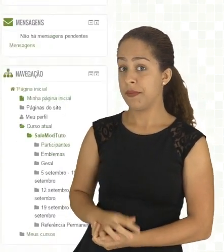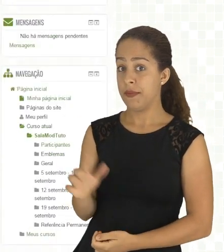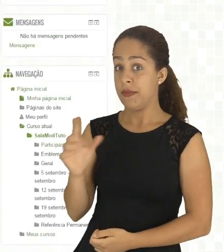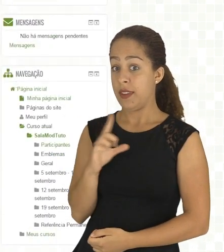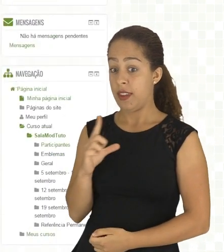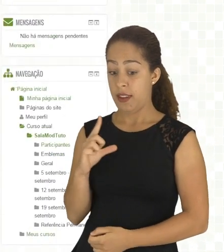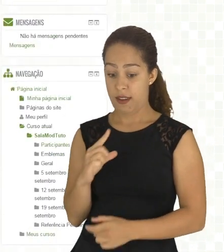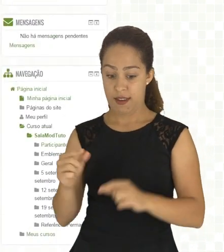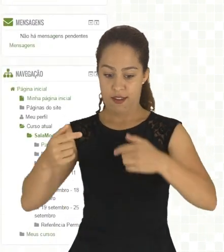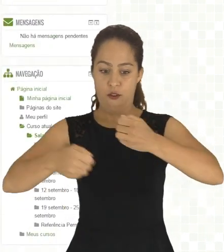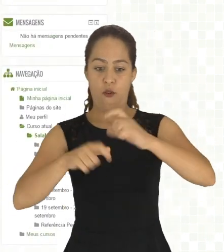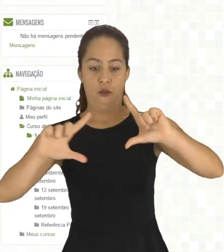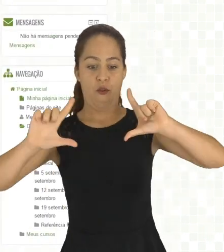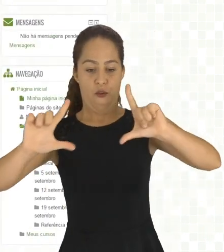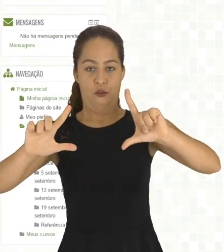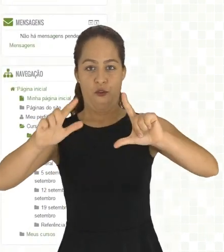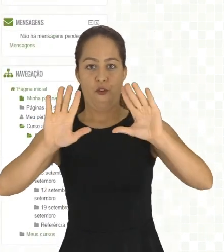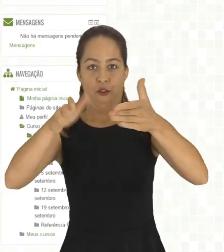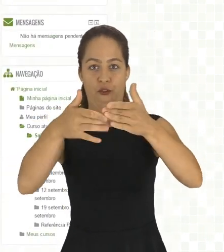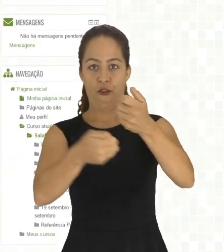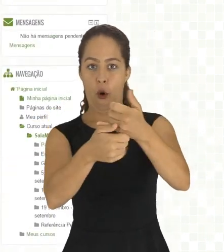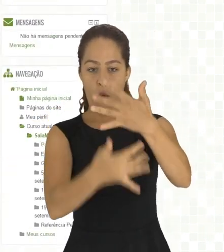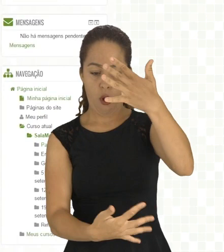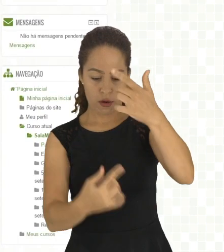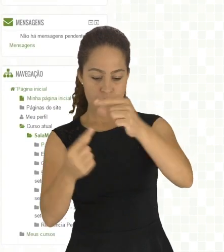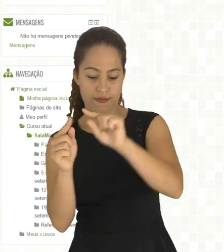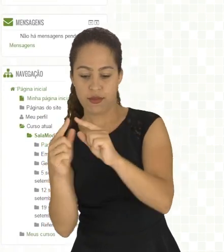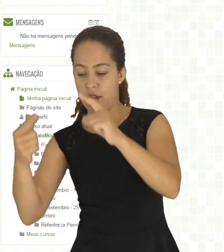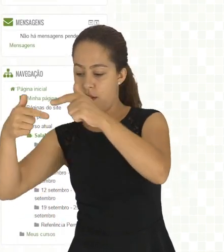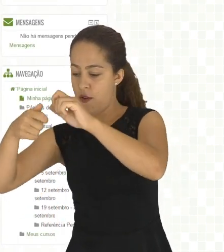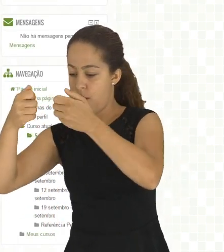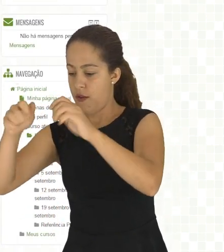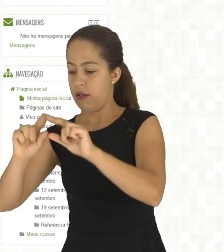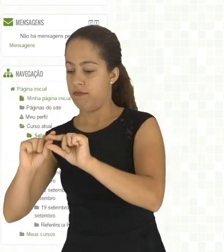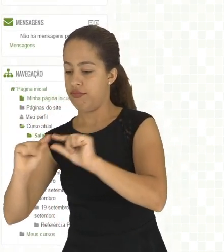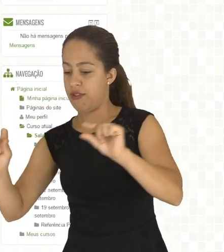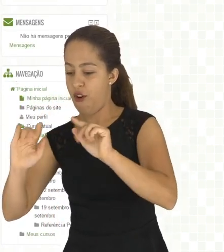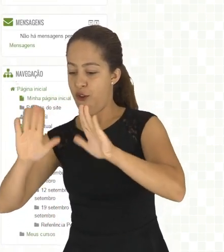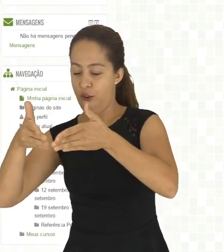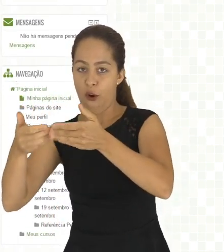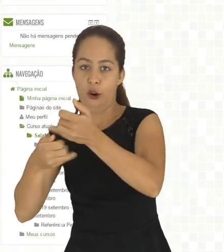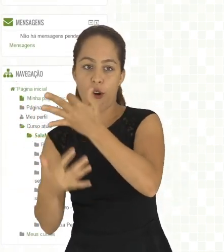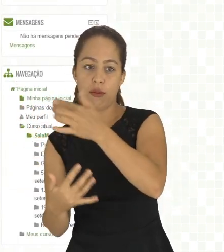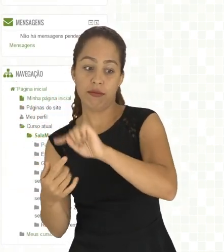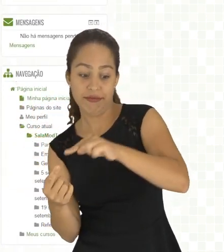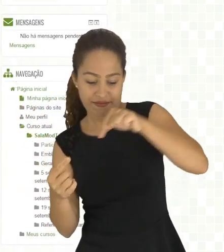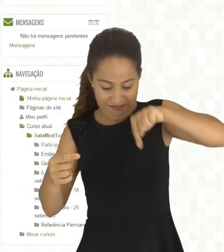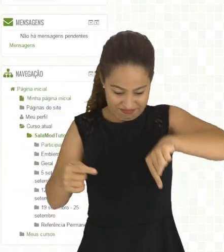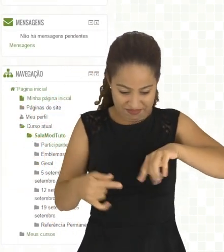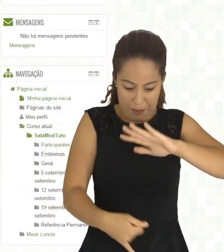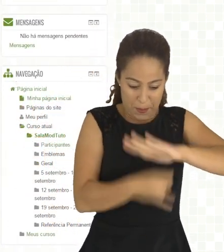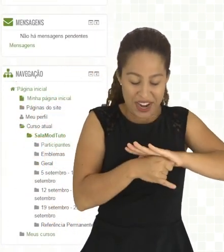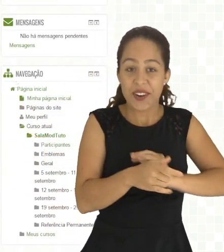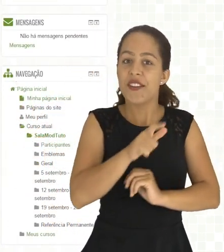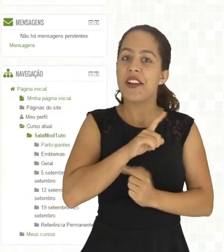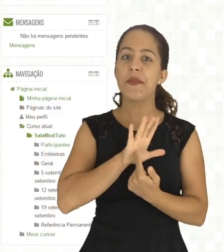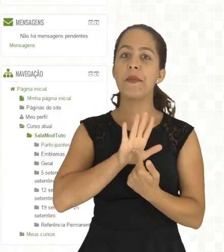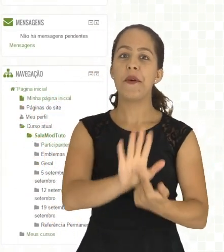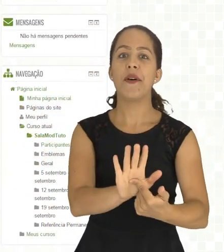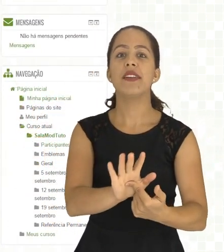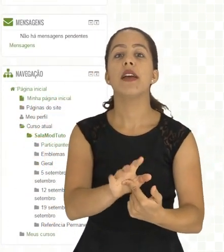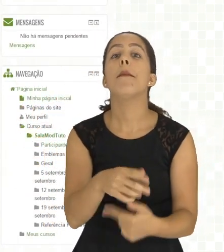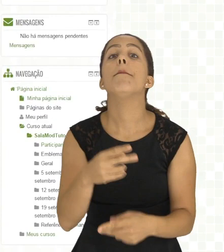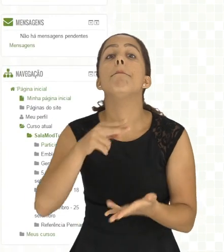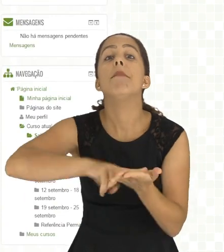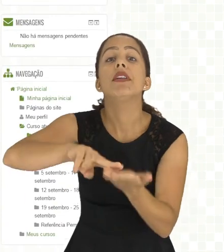ao lado de cada fórum vai aparecer uma mensagem dizendo quantas mensagens não foram lidas então essa